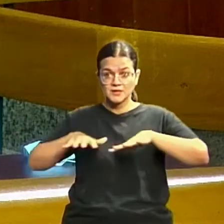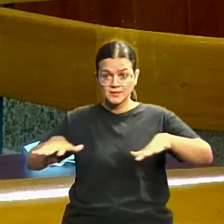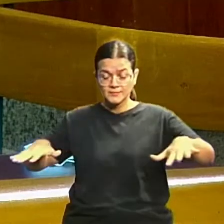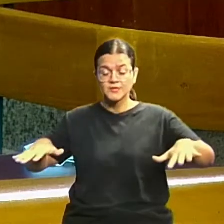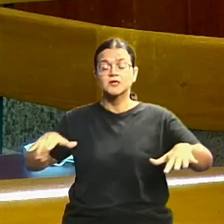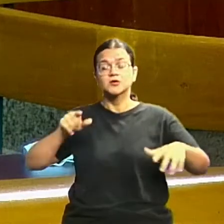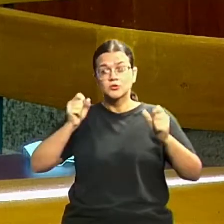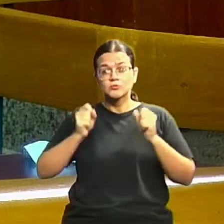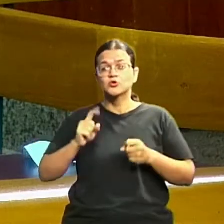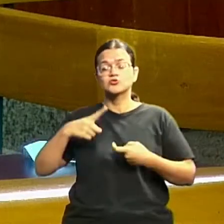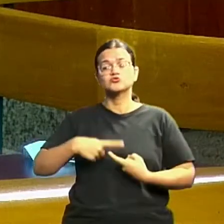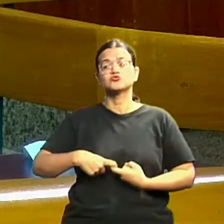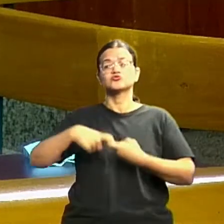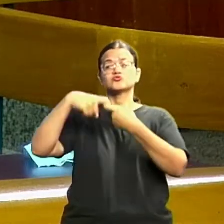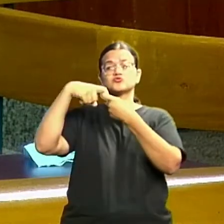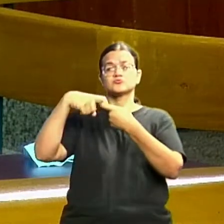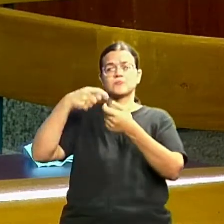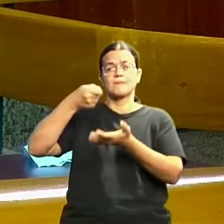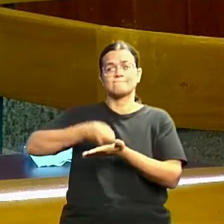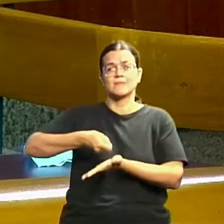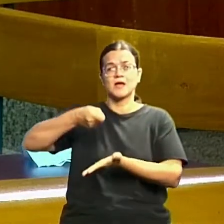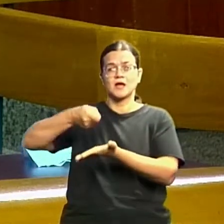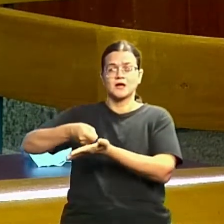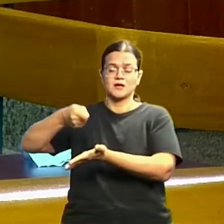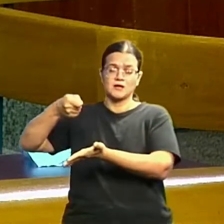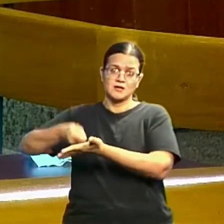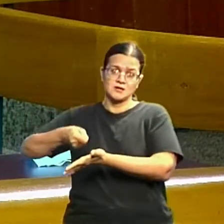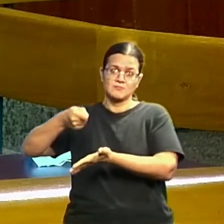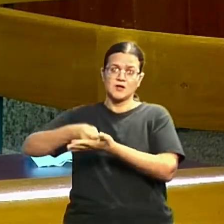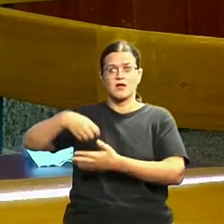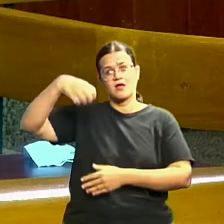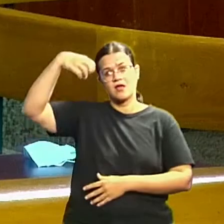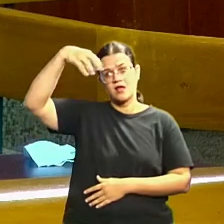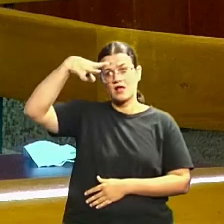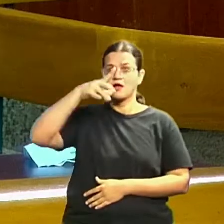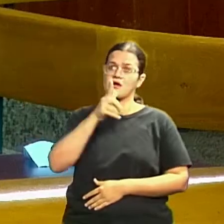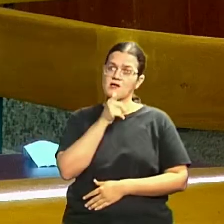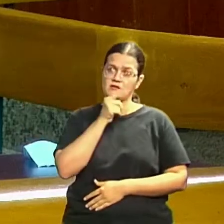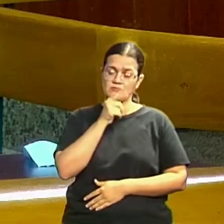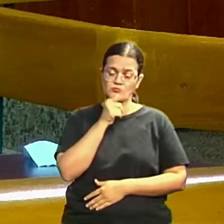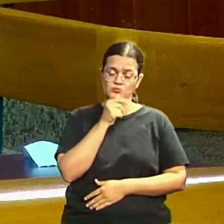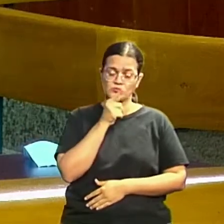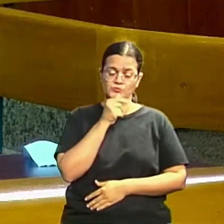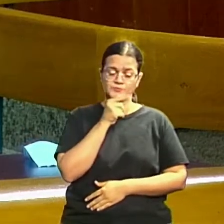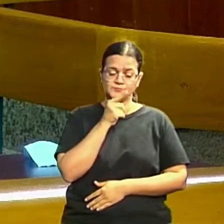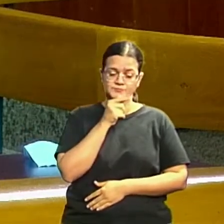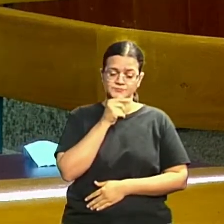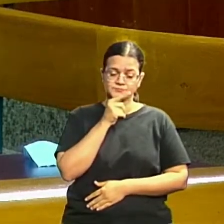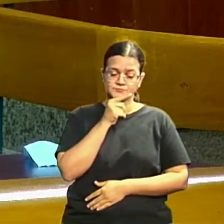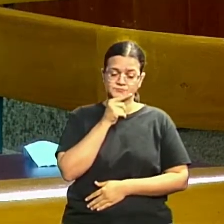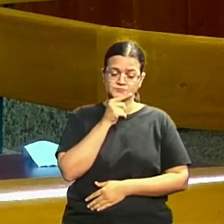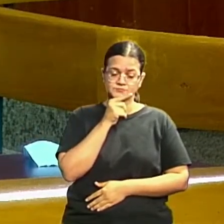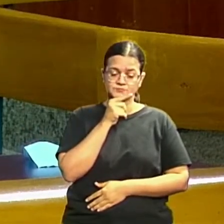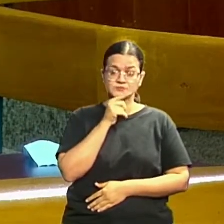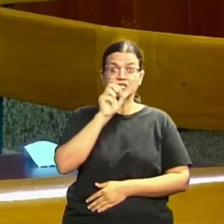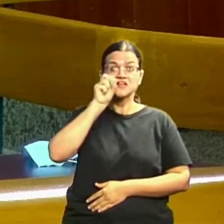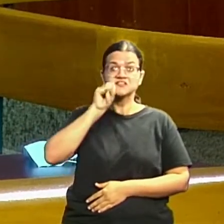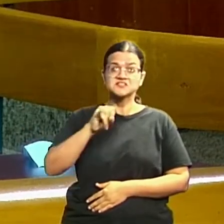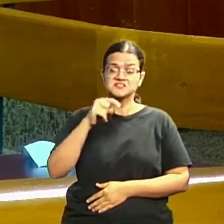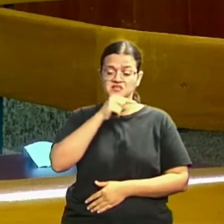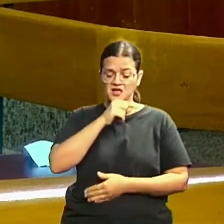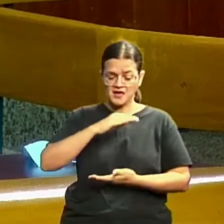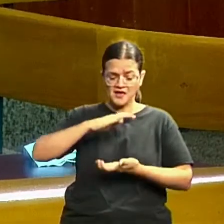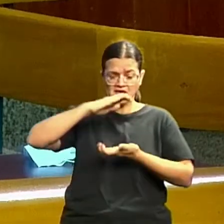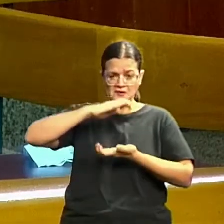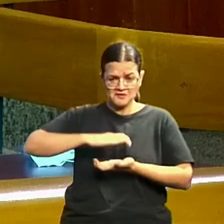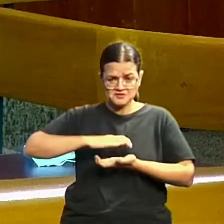que pudesse suspender os pagamentos de energia e água. Se o Supremo Tribunal